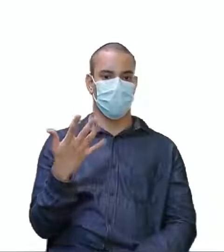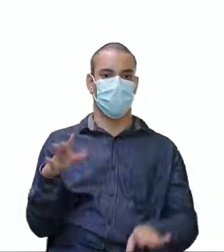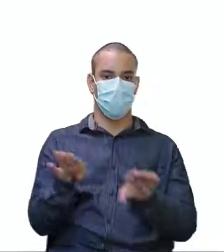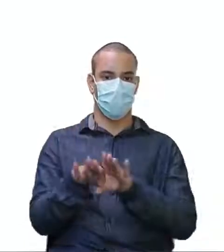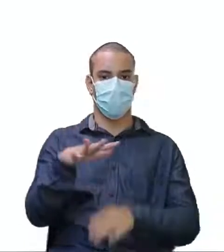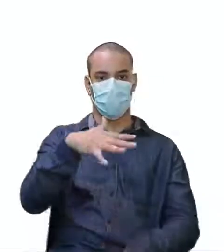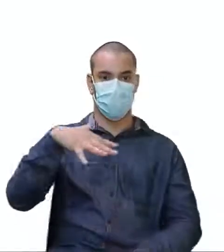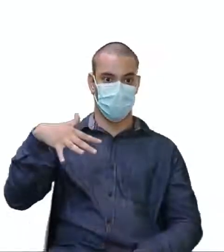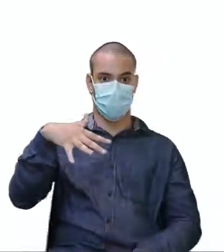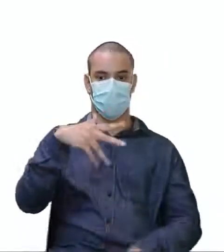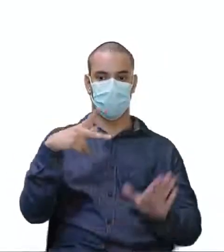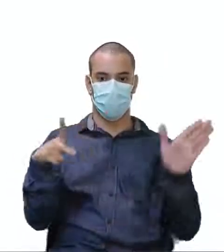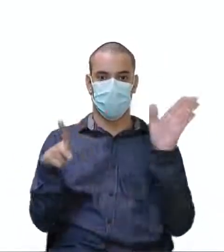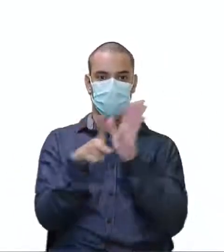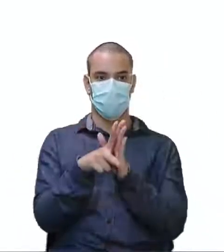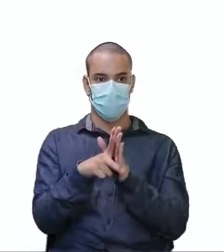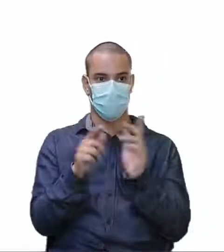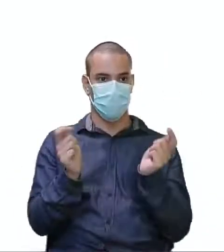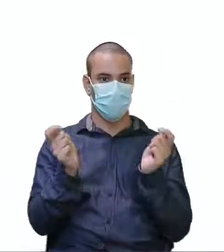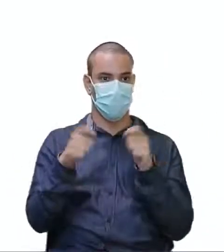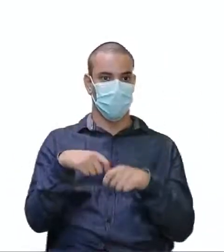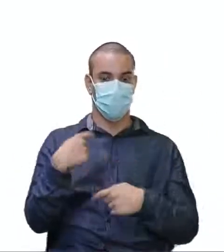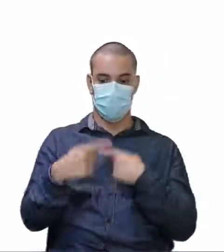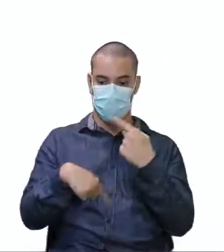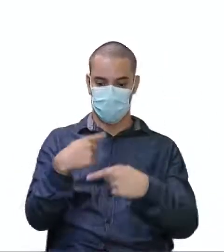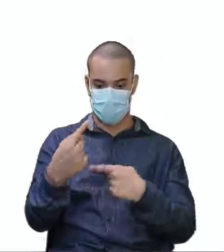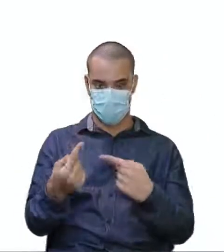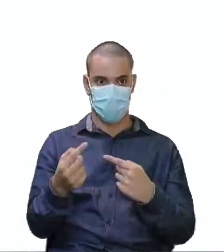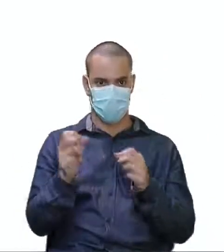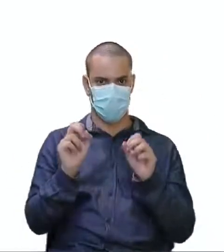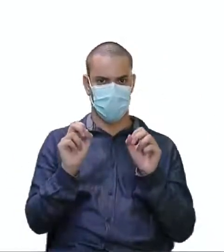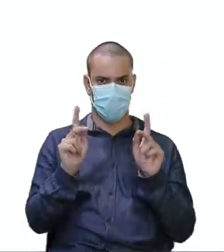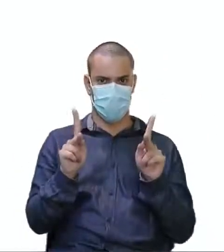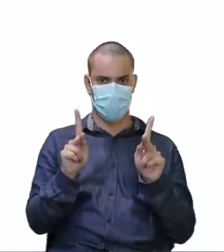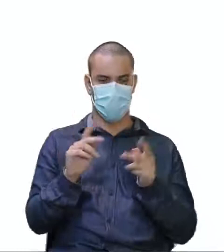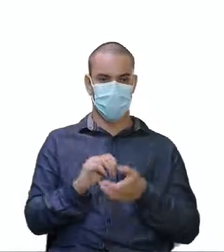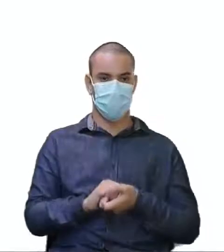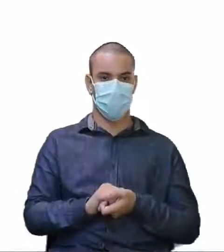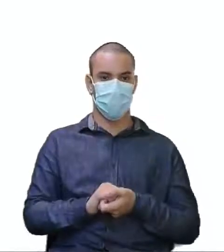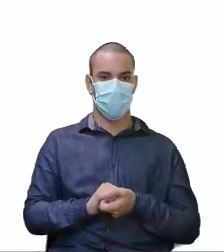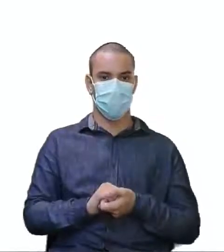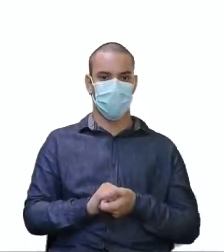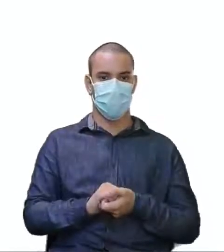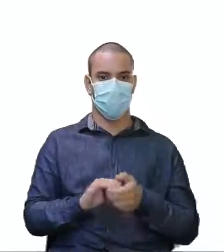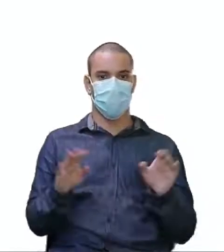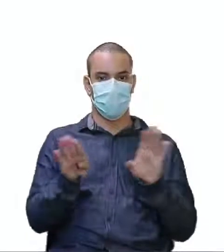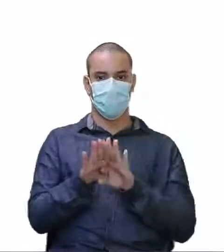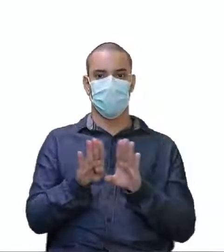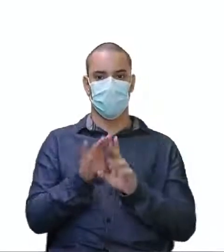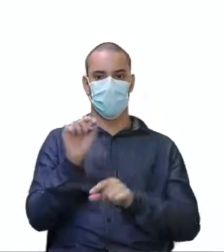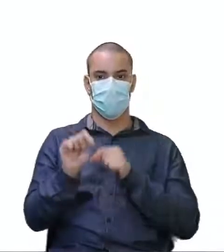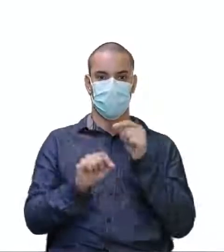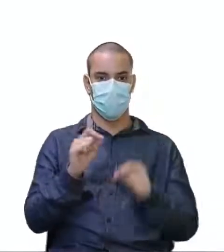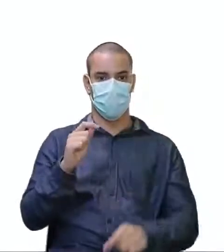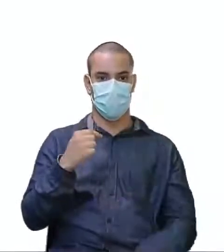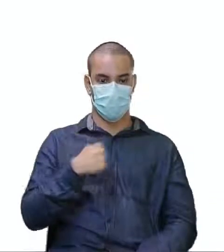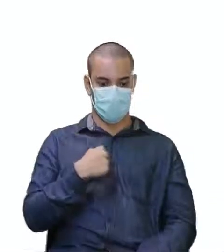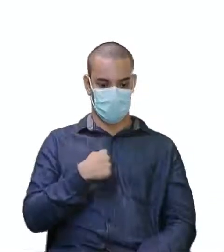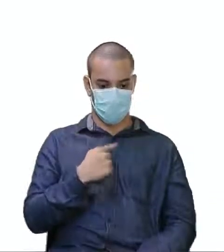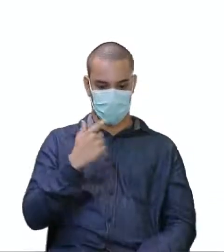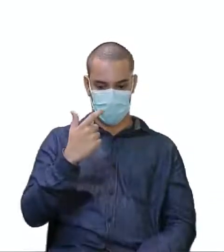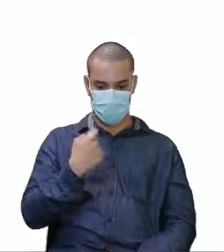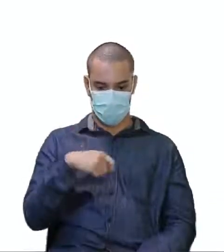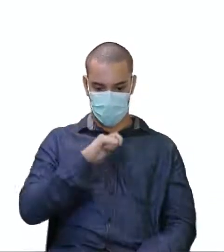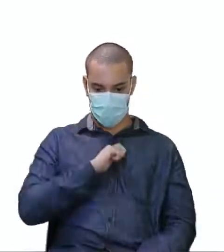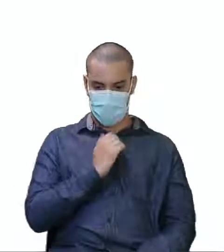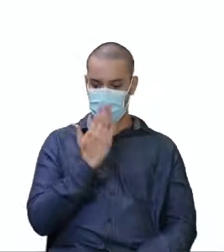Ambientes propícios para a reprodução, ok? Até mesmo a questão dele servir de alimento para